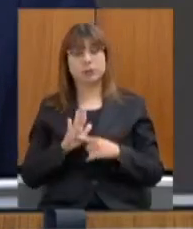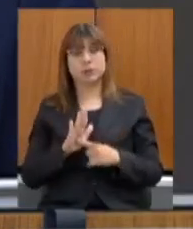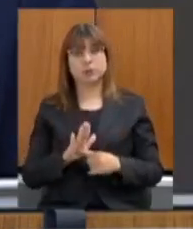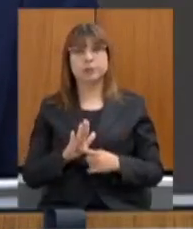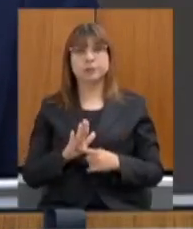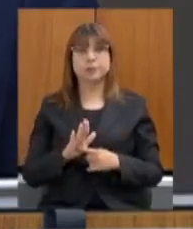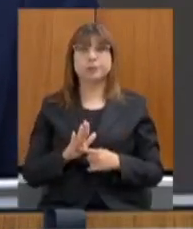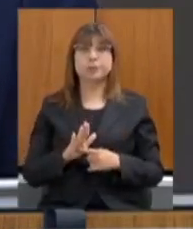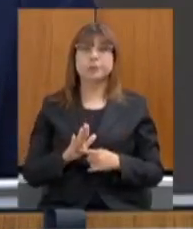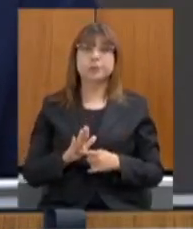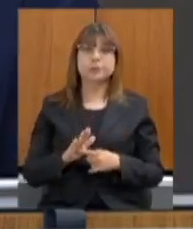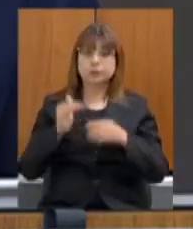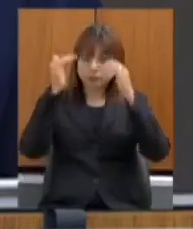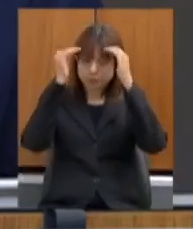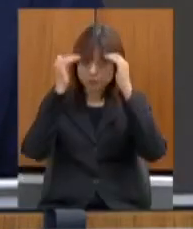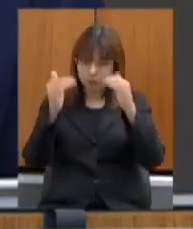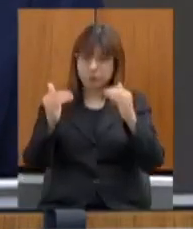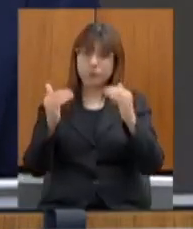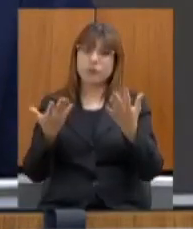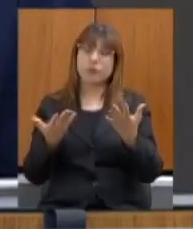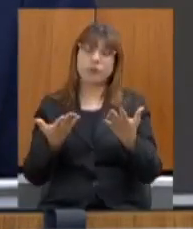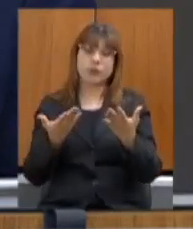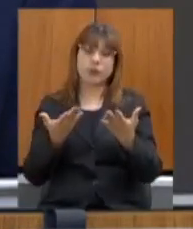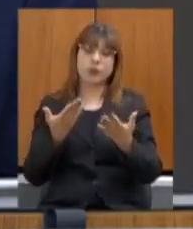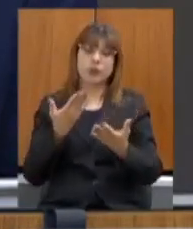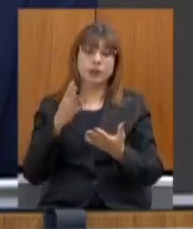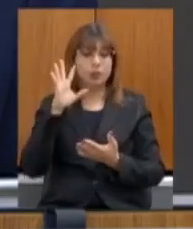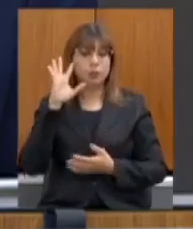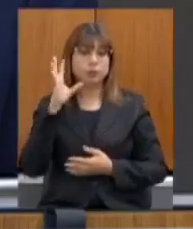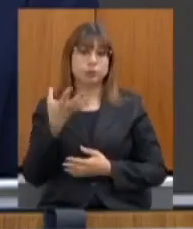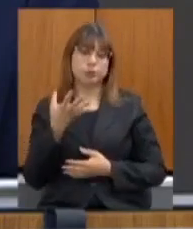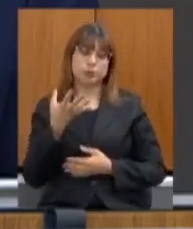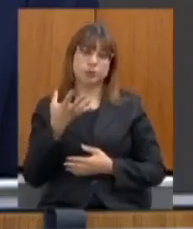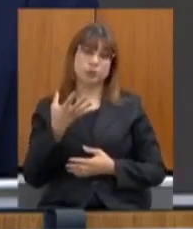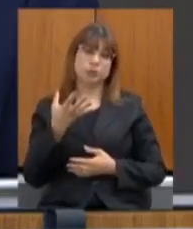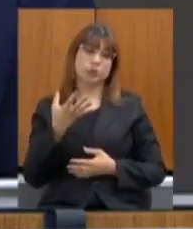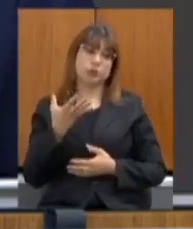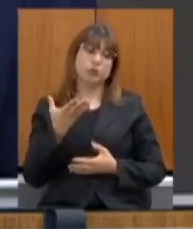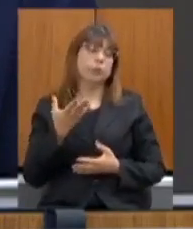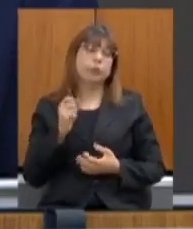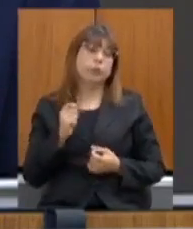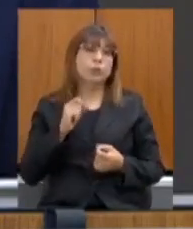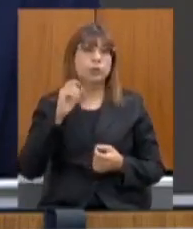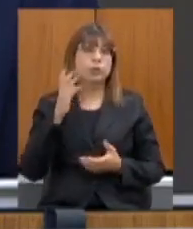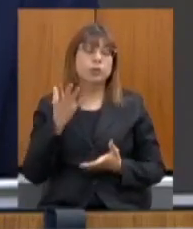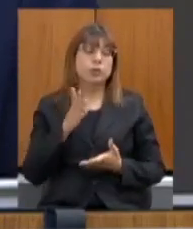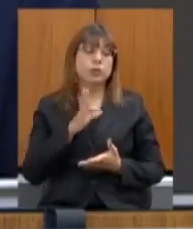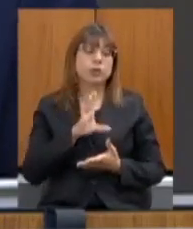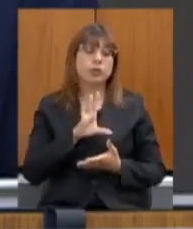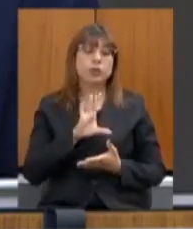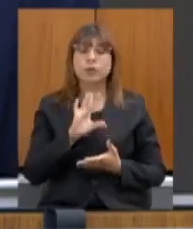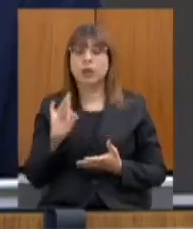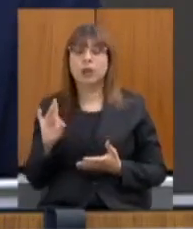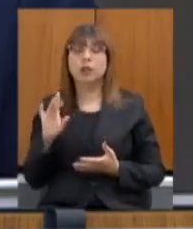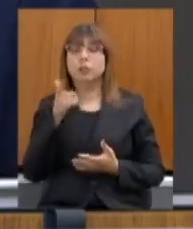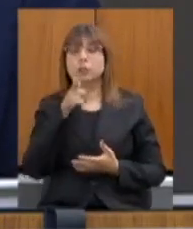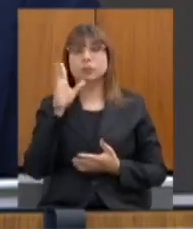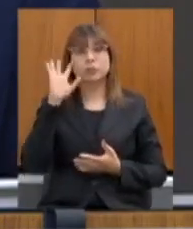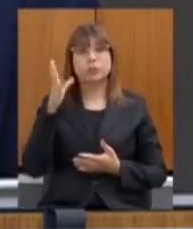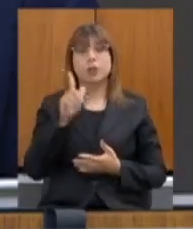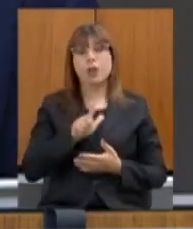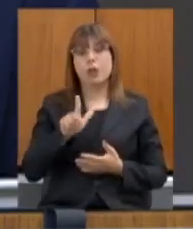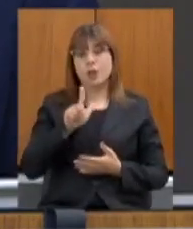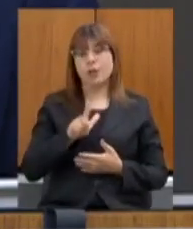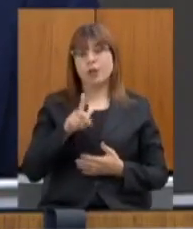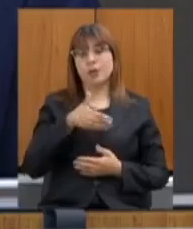encerrando, presidente, respeitar também as decisões e o que está ao alcance de cada um dos lados. Claro que o